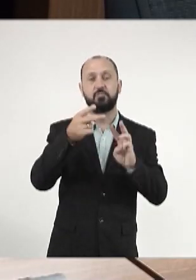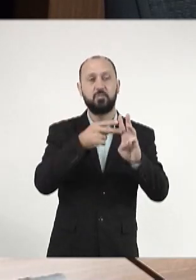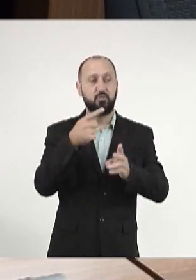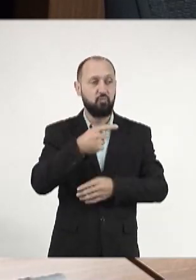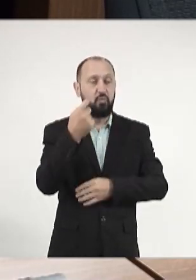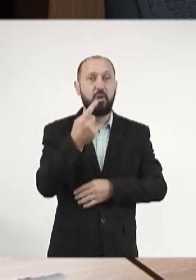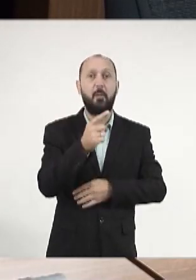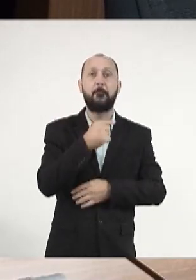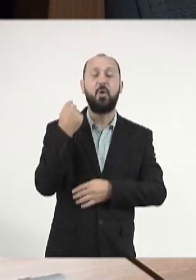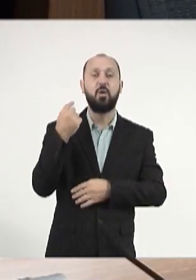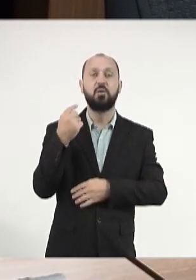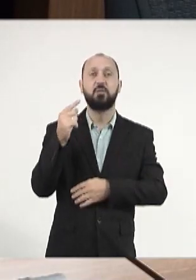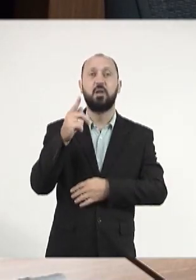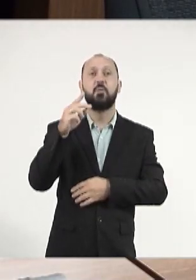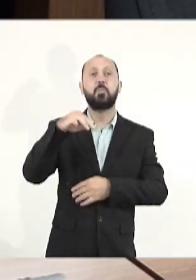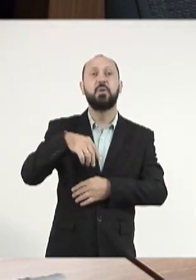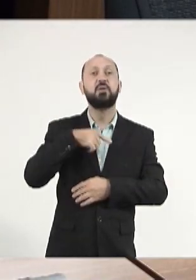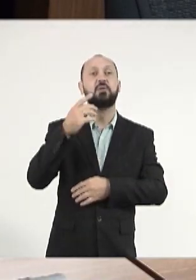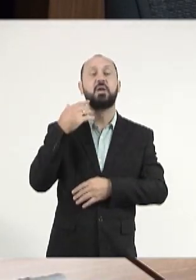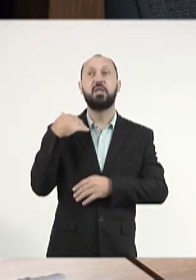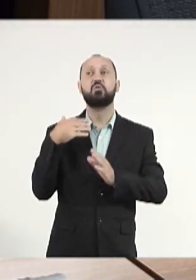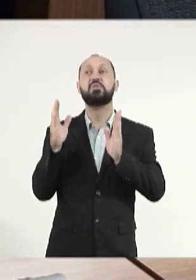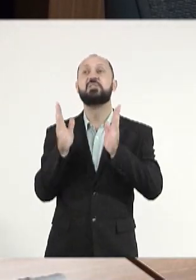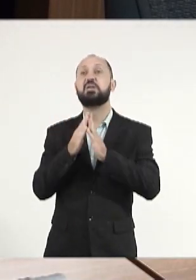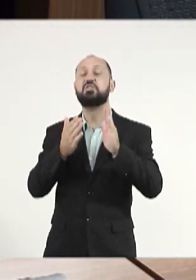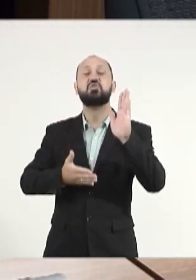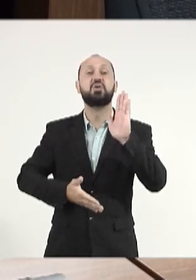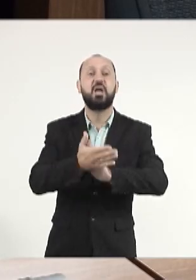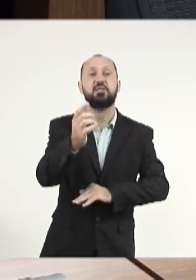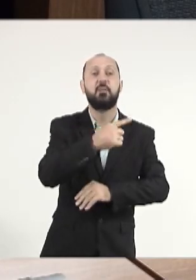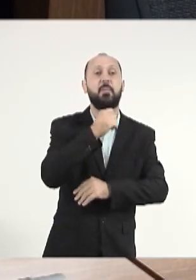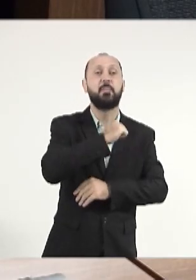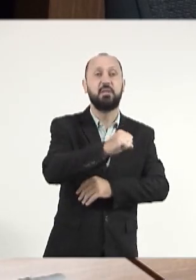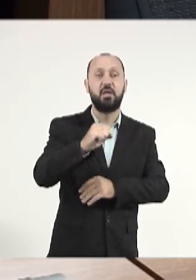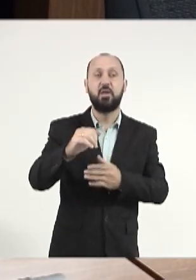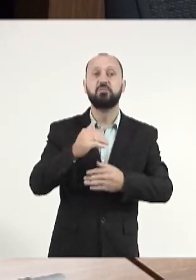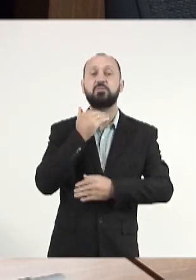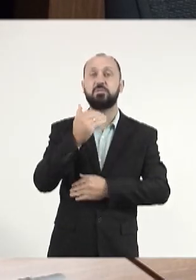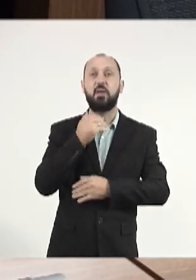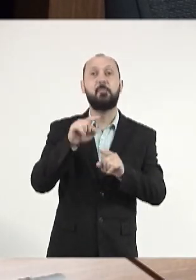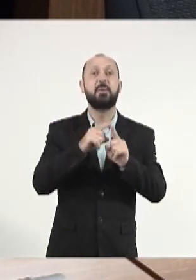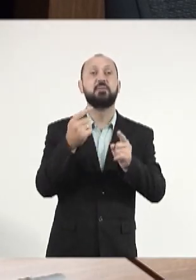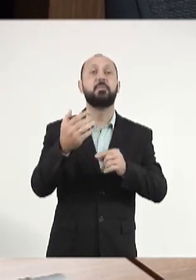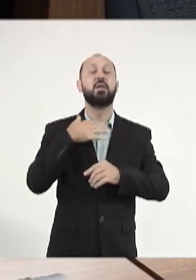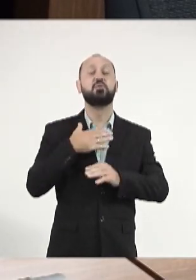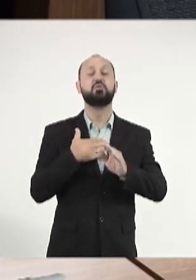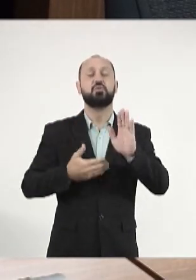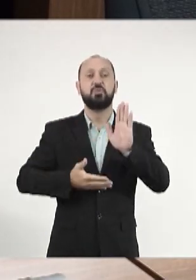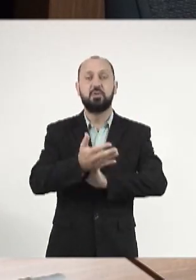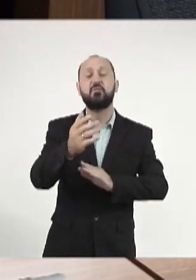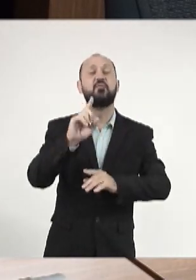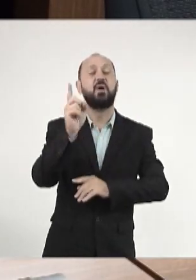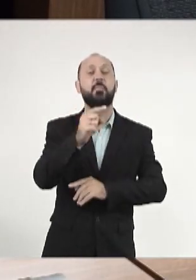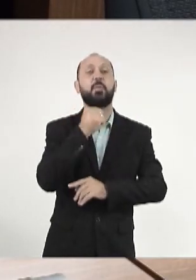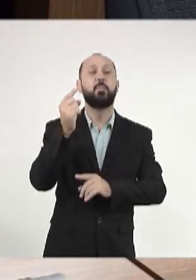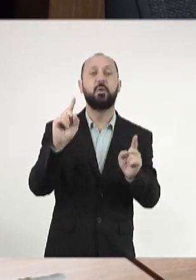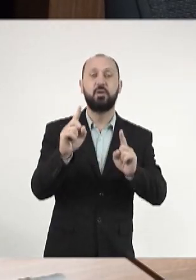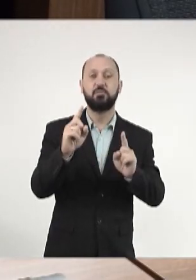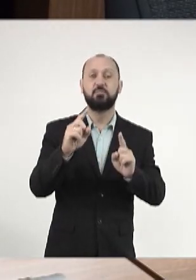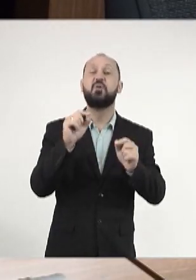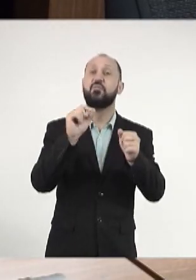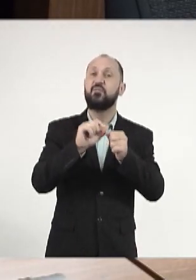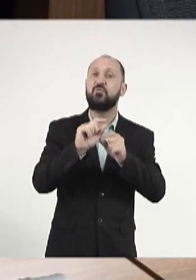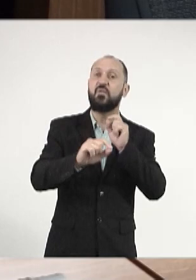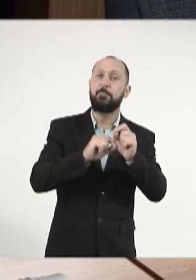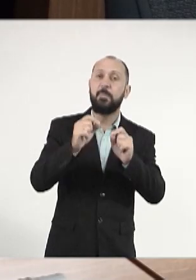lá e faleceu. A PM não sai de casa para matar ninguém, mas o PM também não sai de casa para morrer. Estava lá